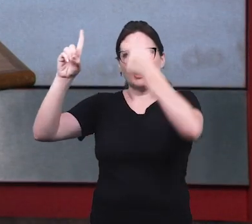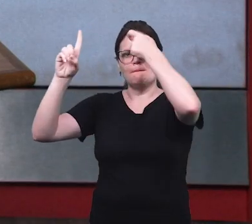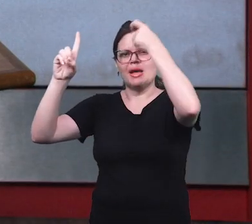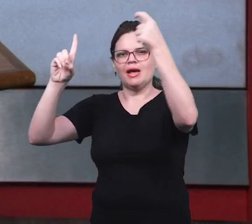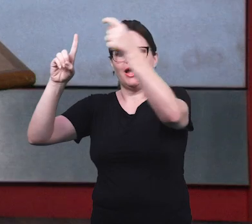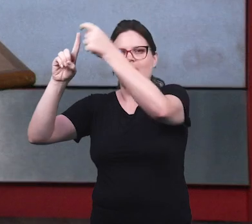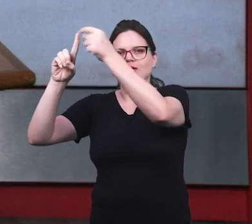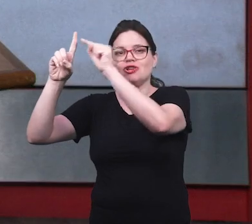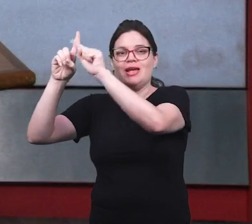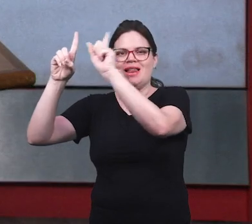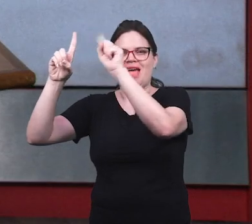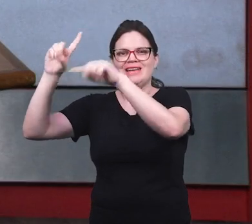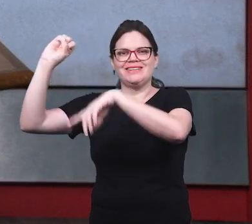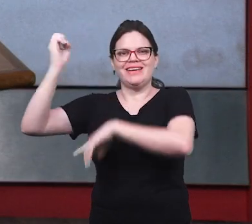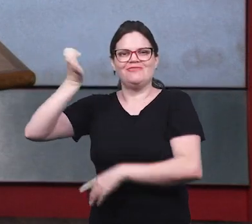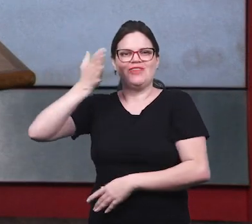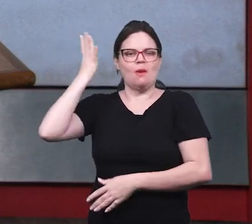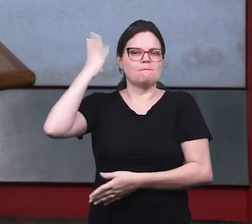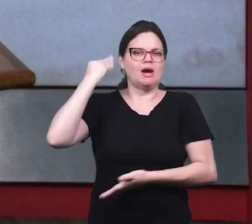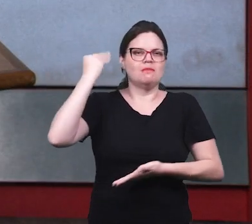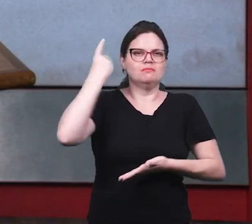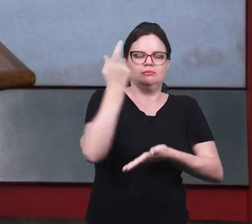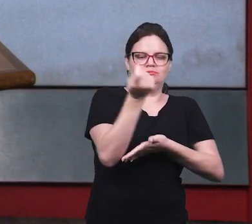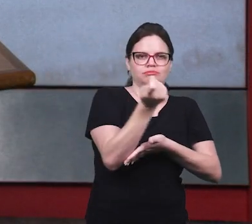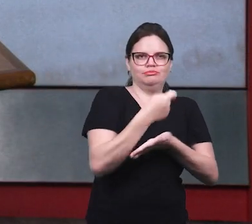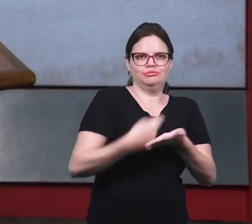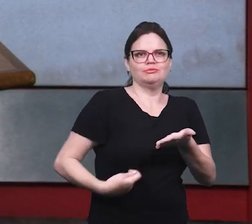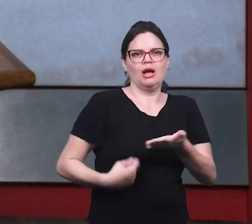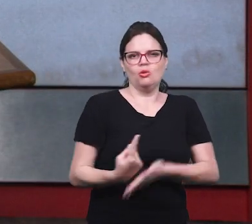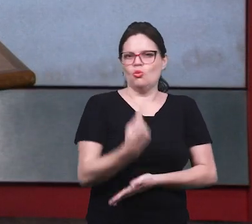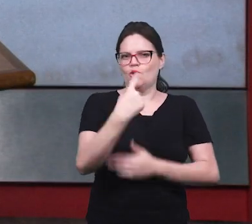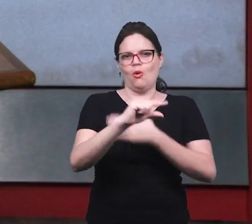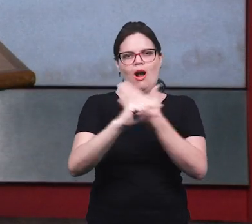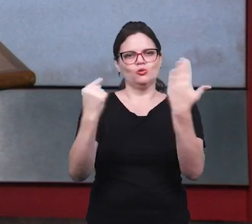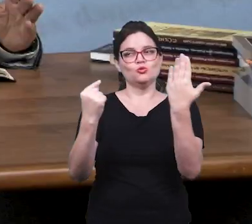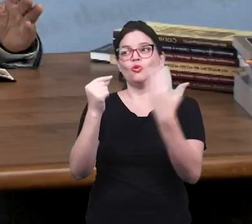um único autor, que é Deus.